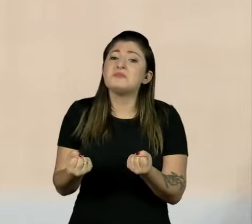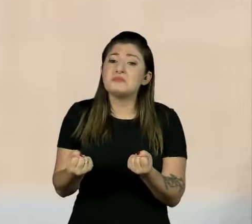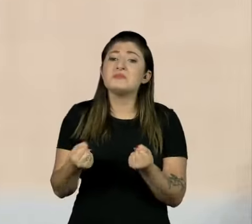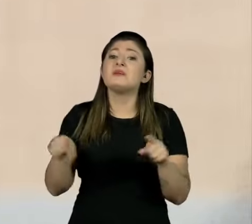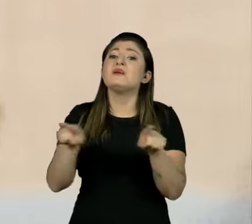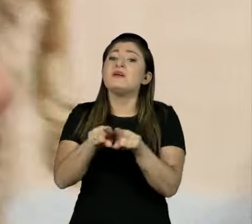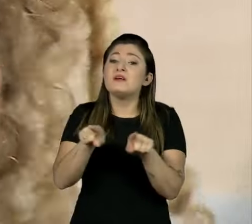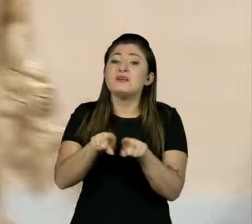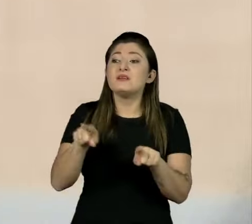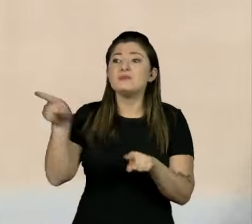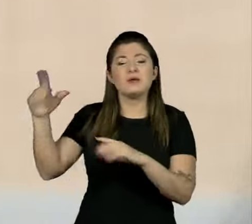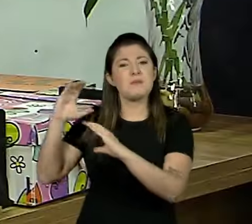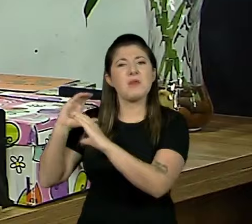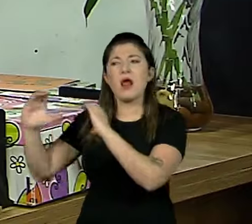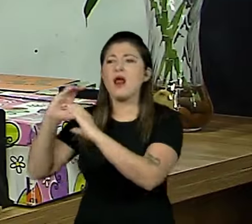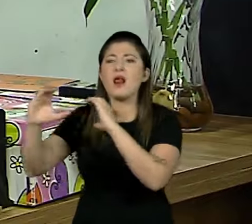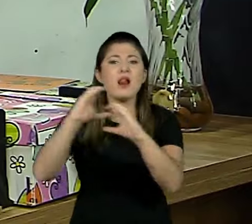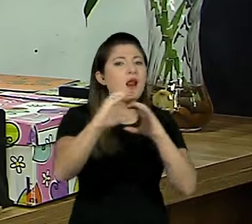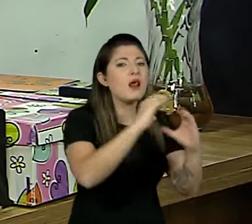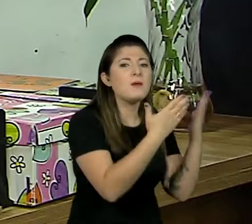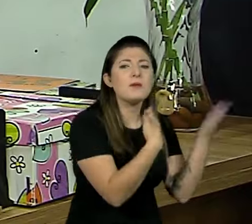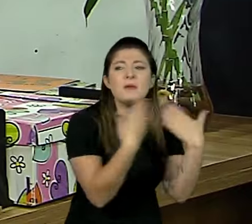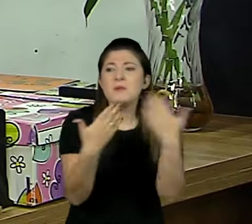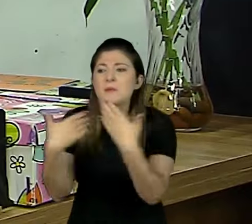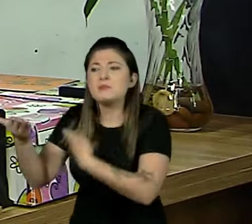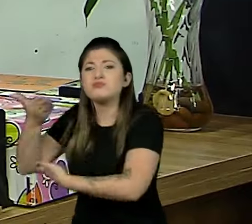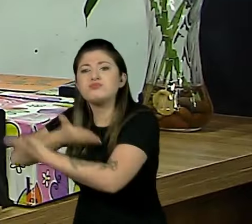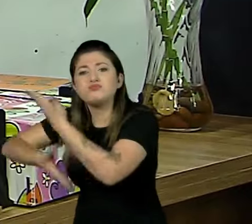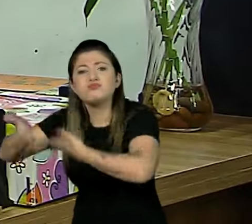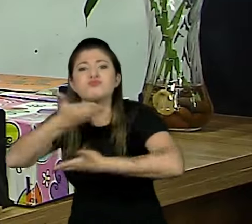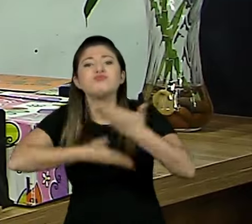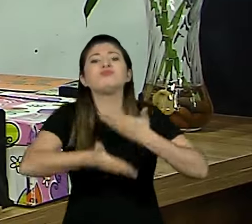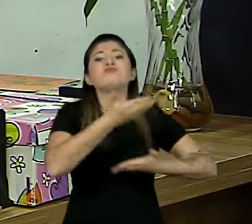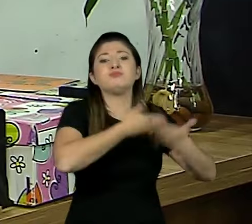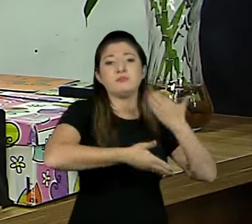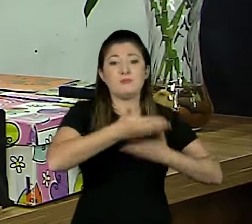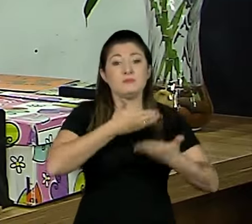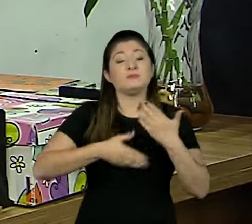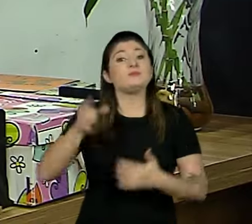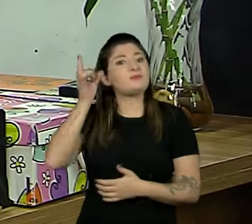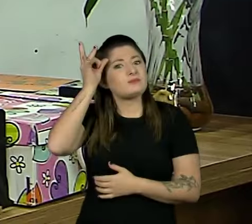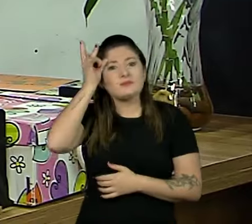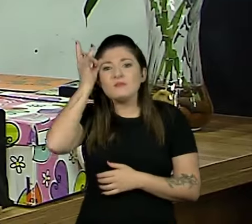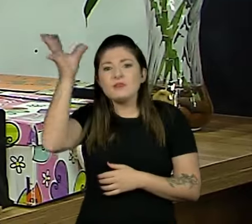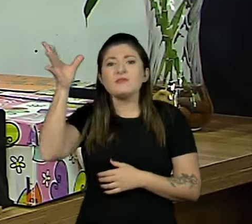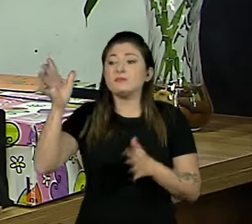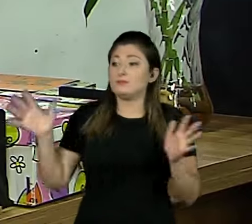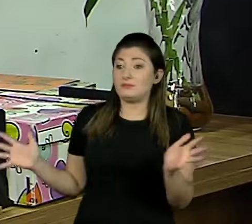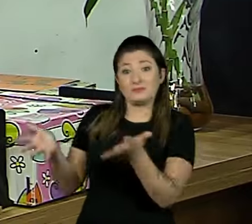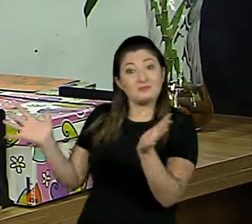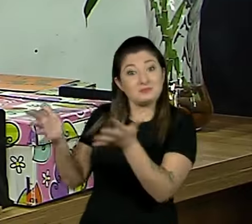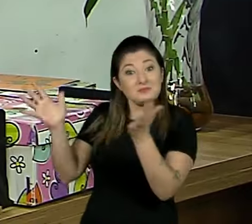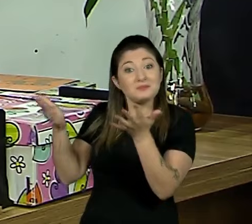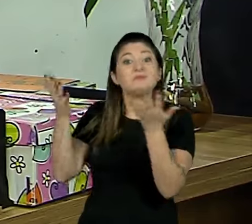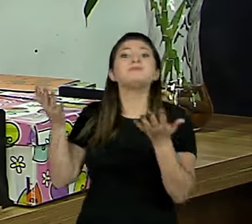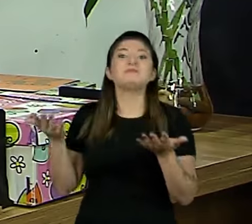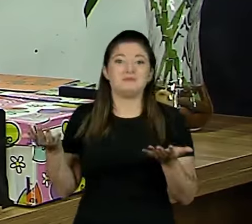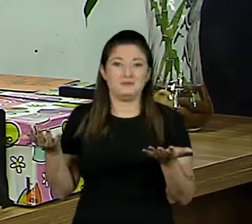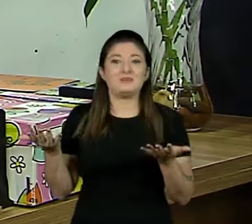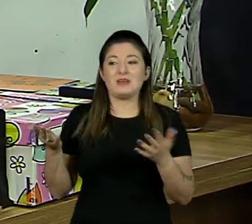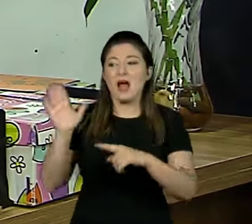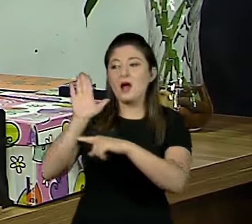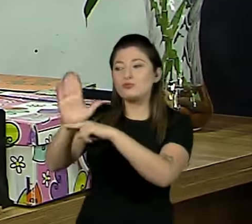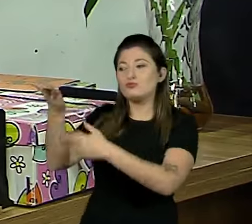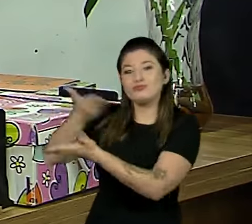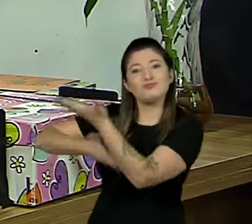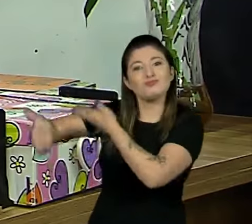bastante comunicativa, então ela tem muita facilidade também de incentivar os outros